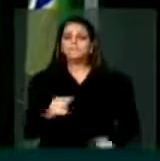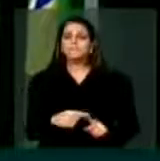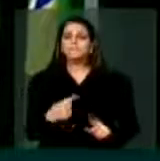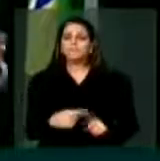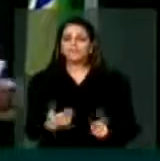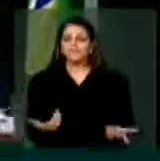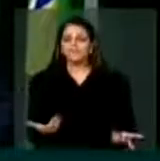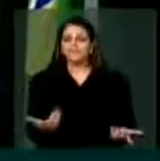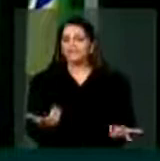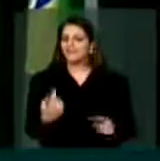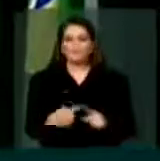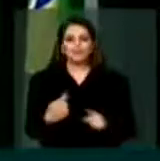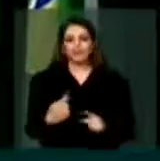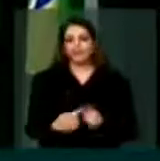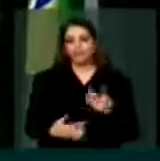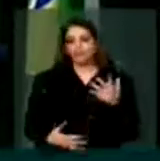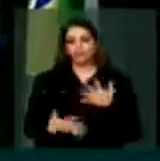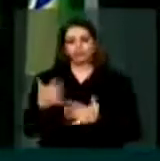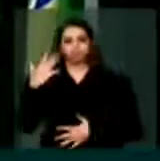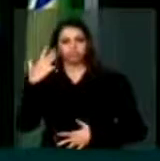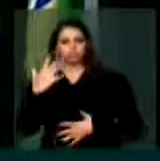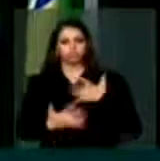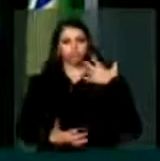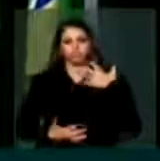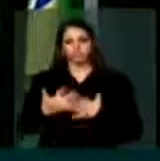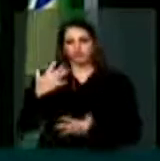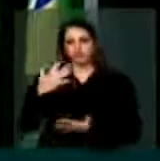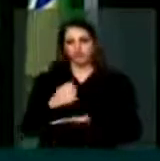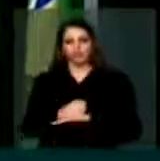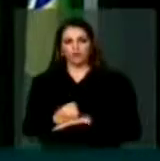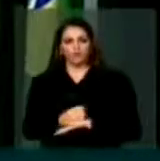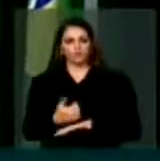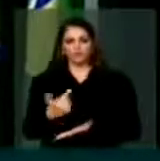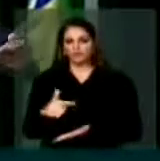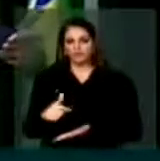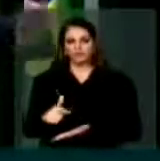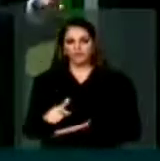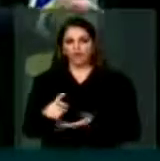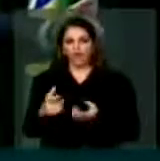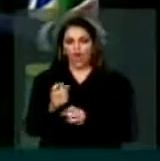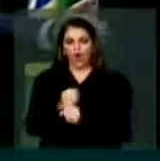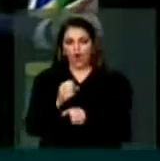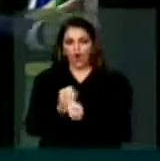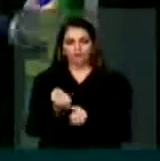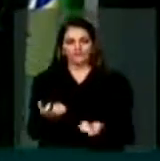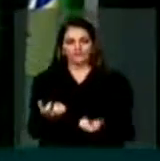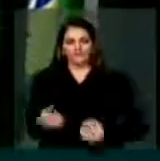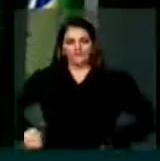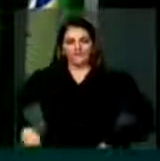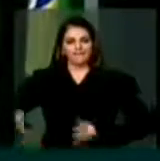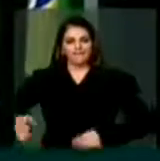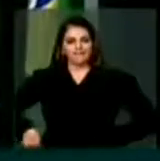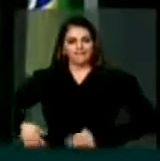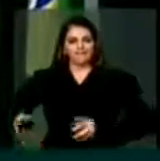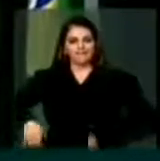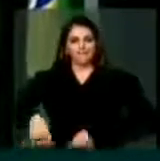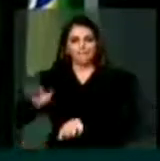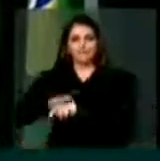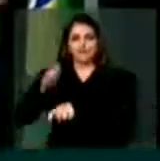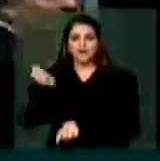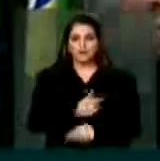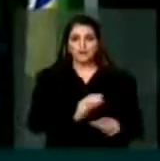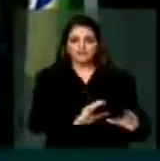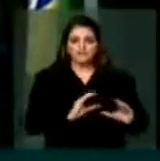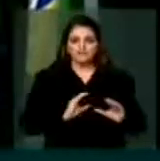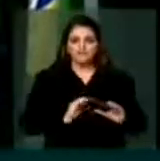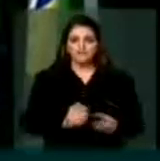Porque há um descontrole das contas e o governo gasta mais do que arrecada. Se a gente, como dona de casa, um pai de família, no